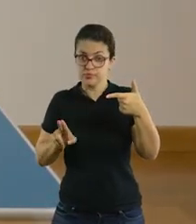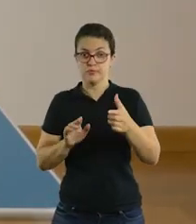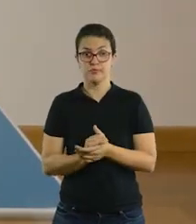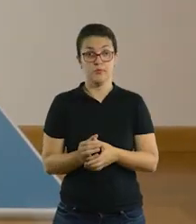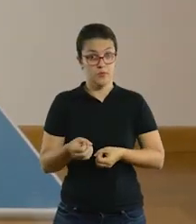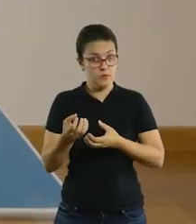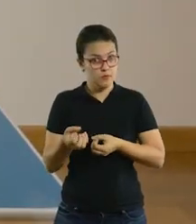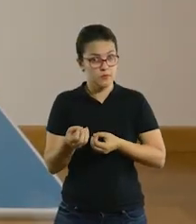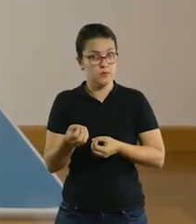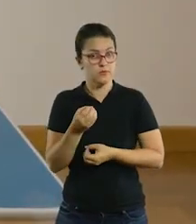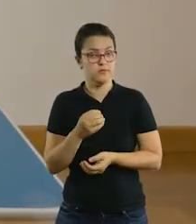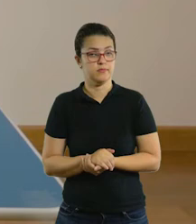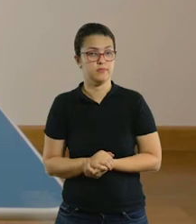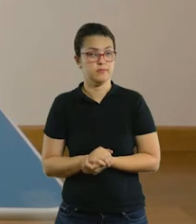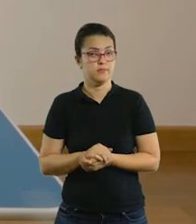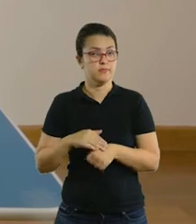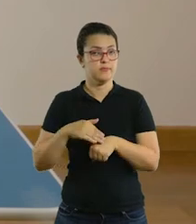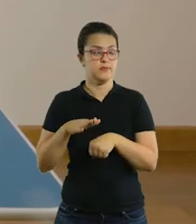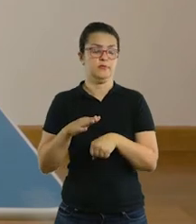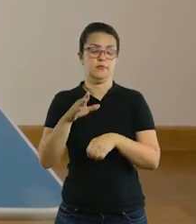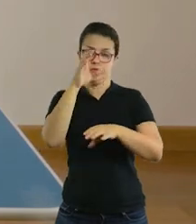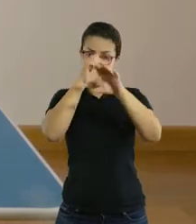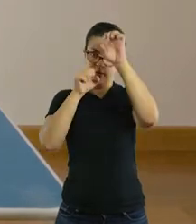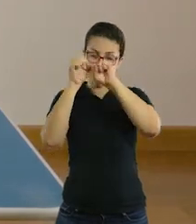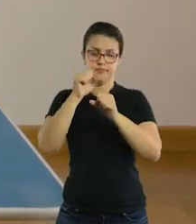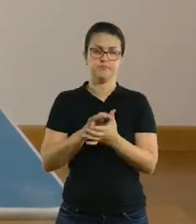criança. Feito isso,